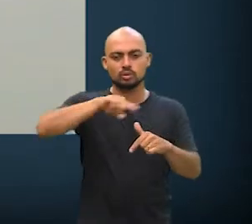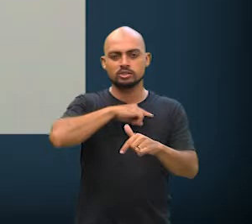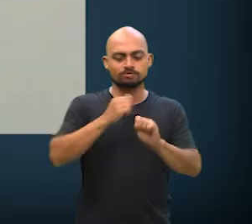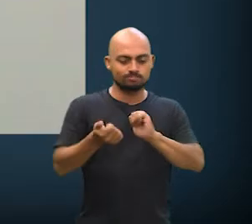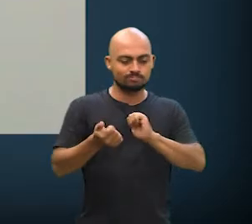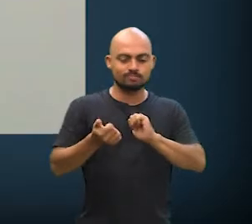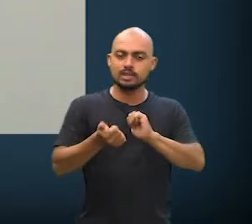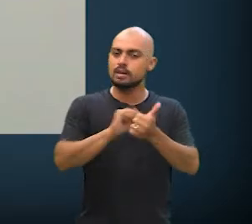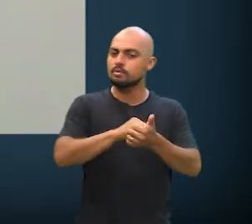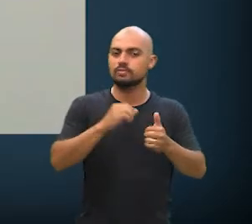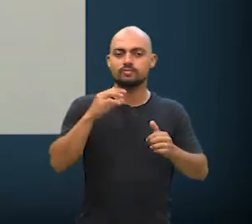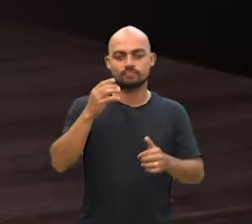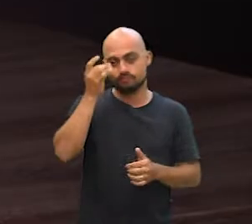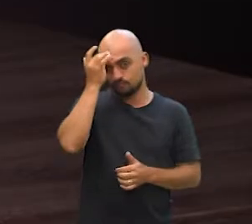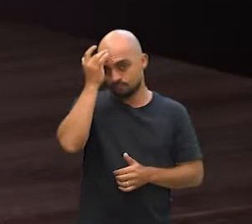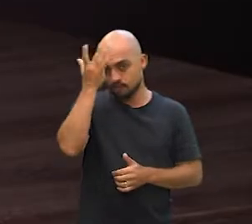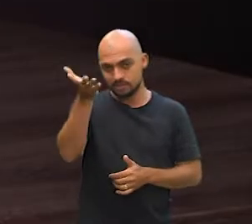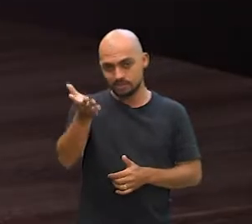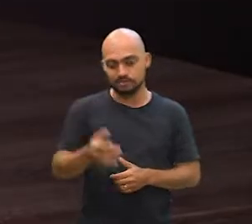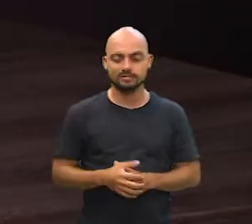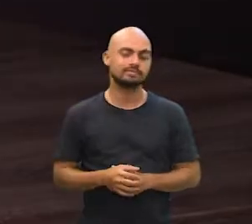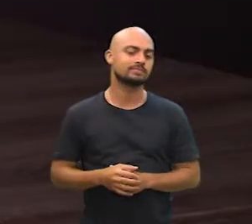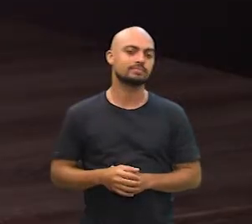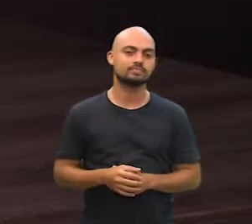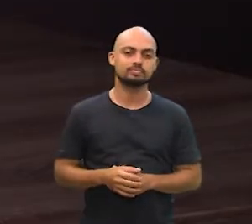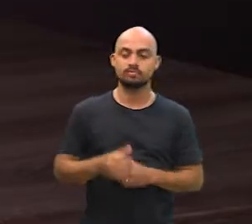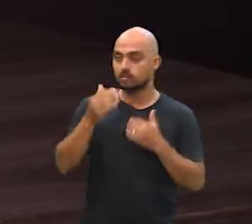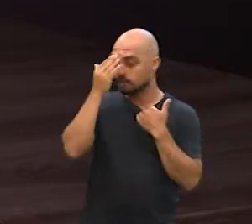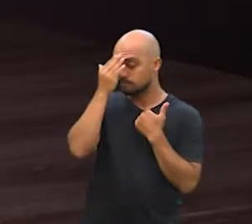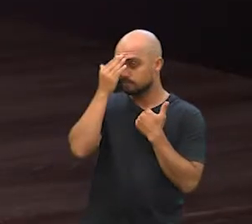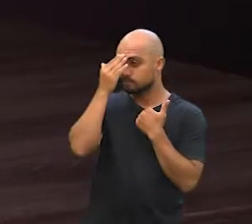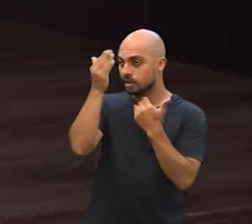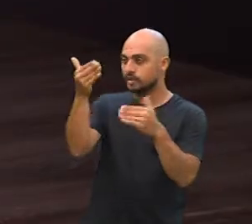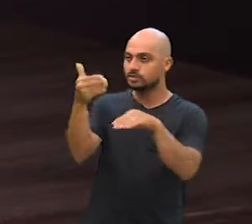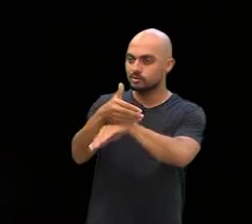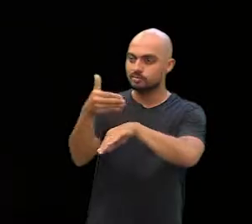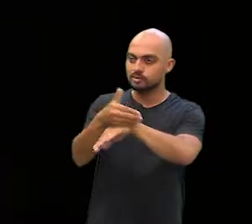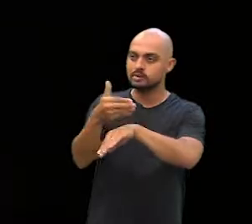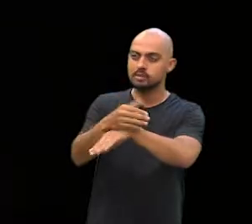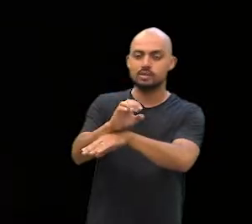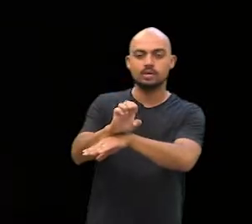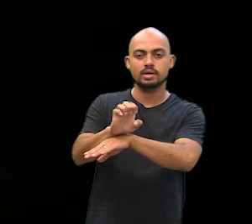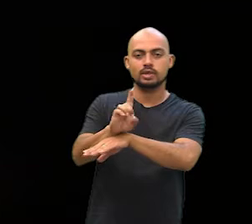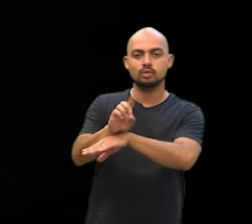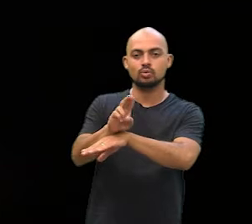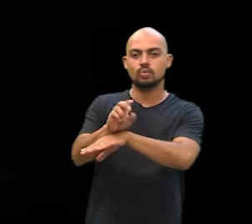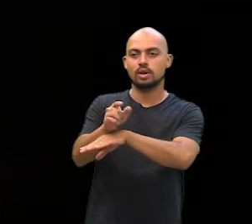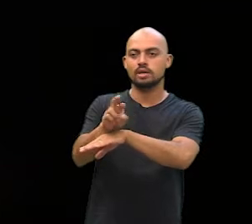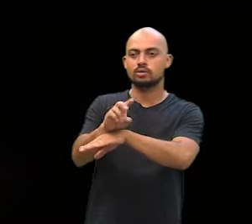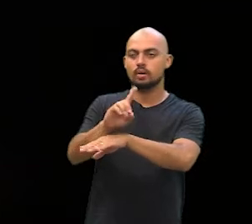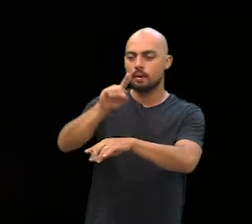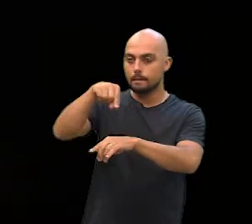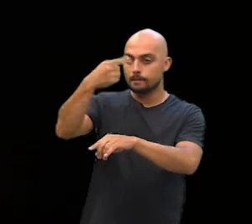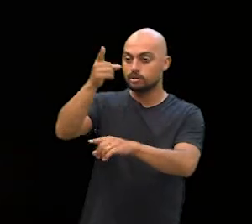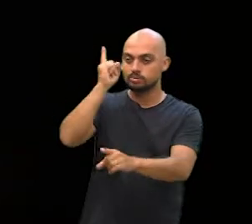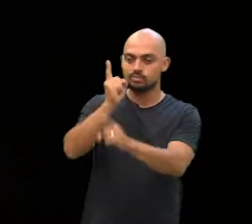forma mais fácil. Tá certo, Eduardo, eu agradeço a sua participação e até uma próxima